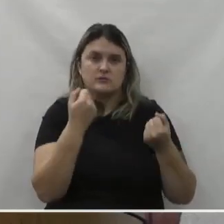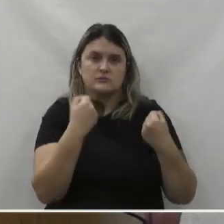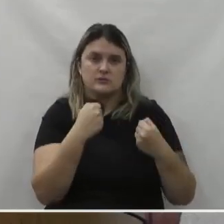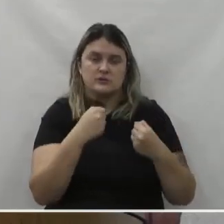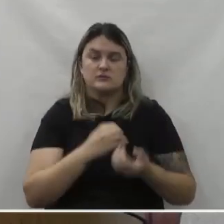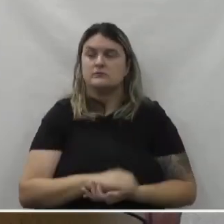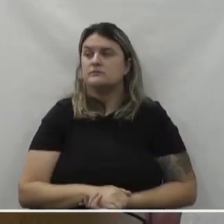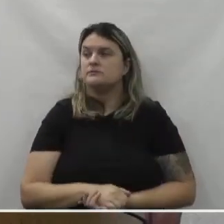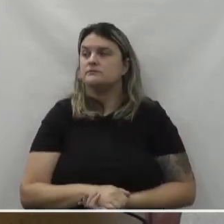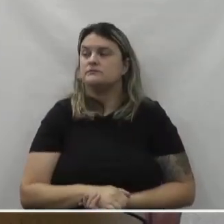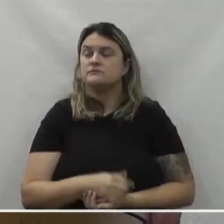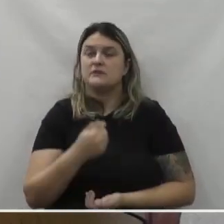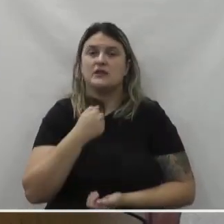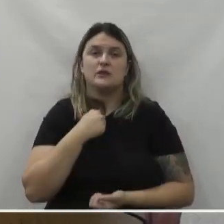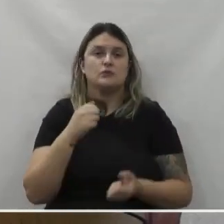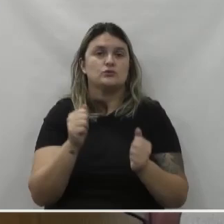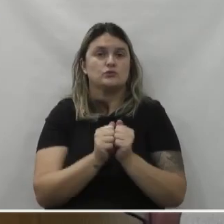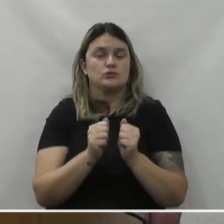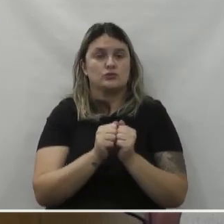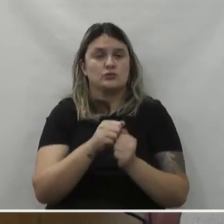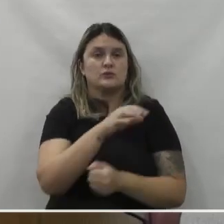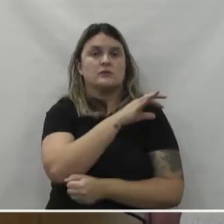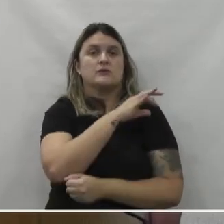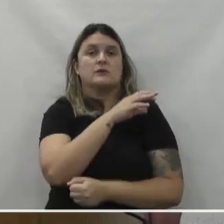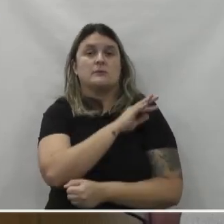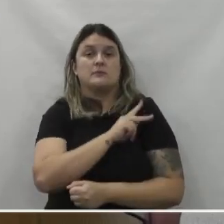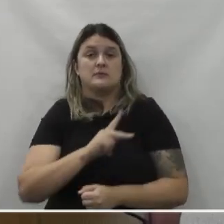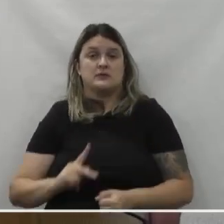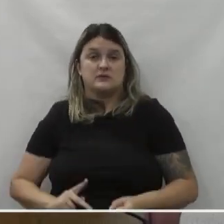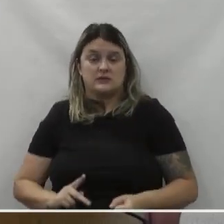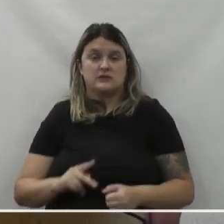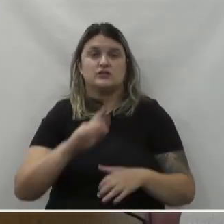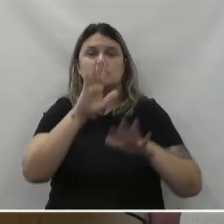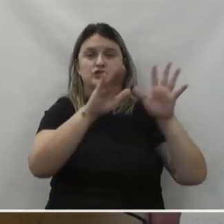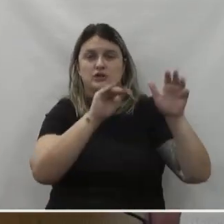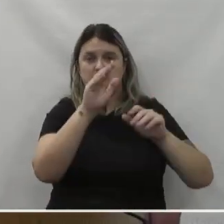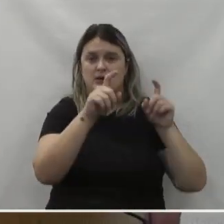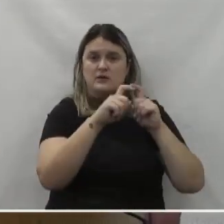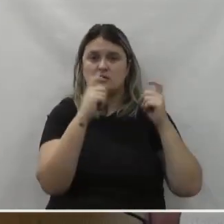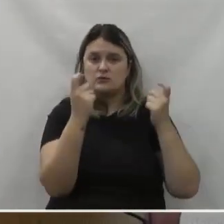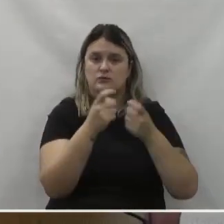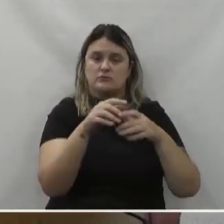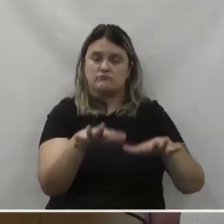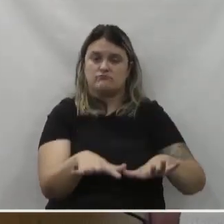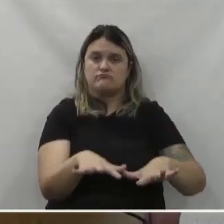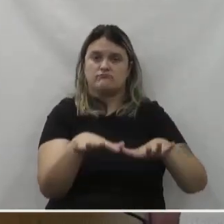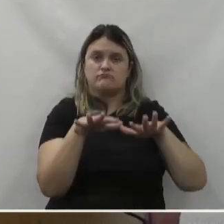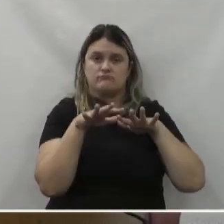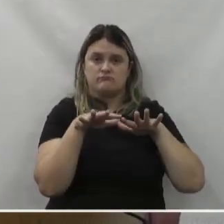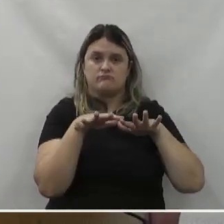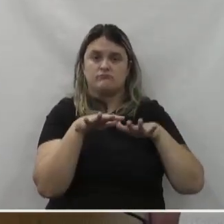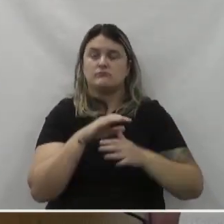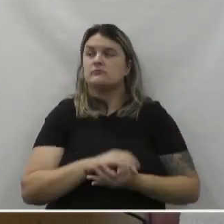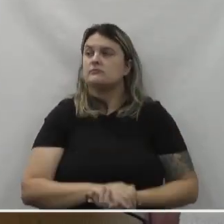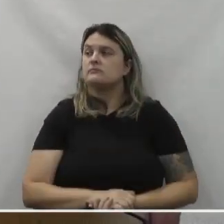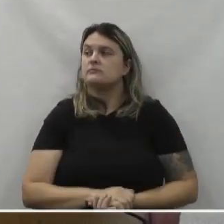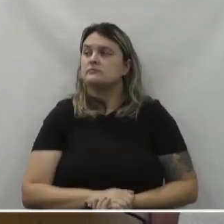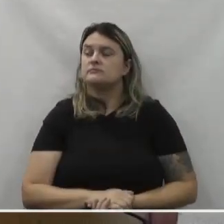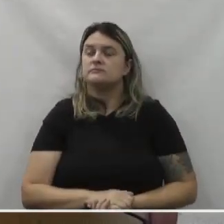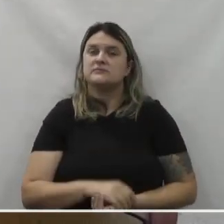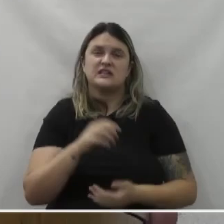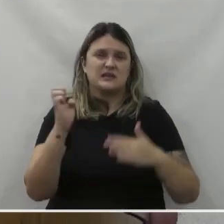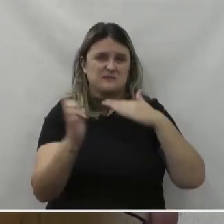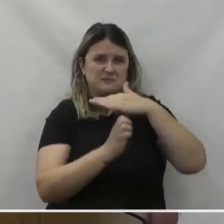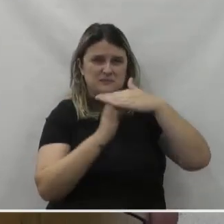só aí ao presidente para que a gente, né, convoque essa audiência pública e a